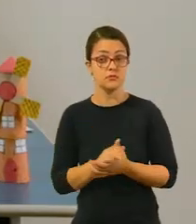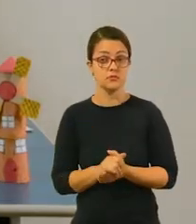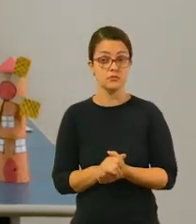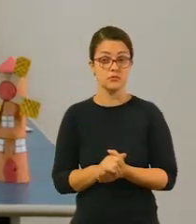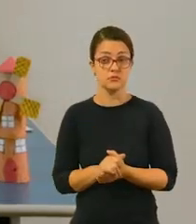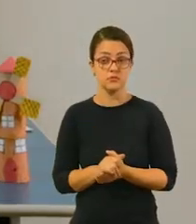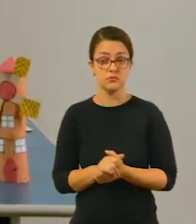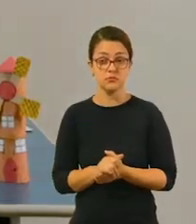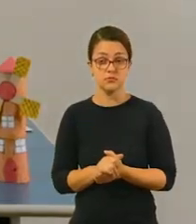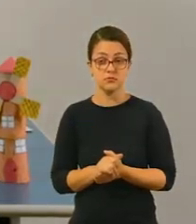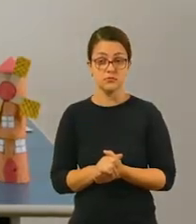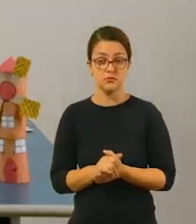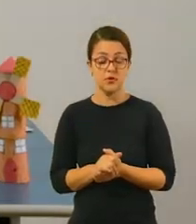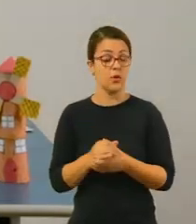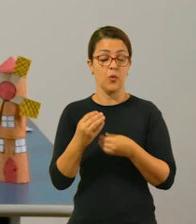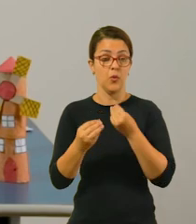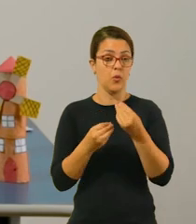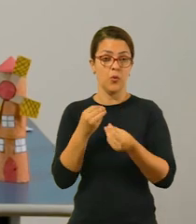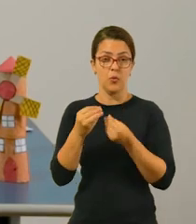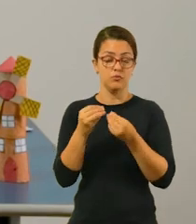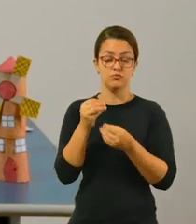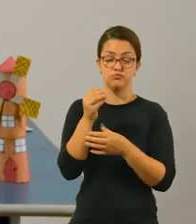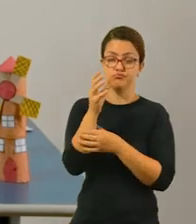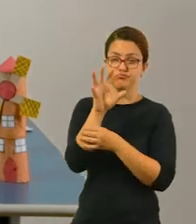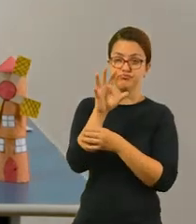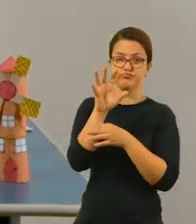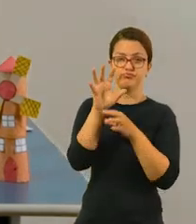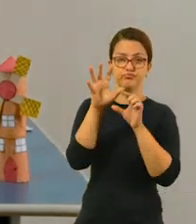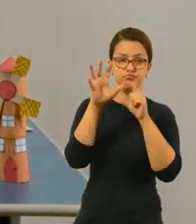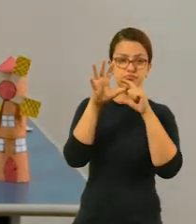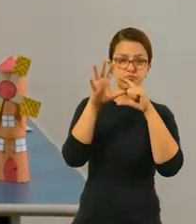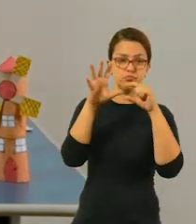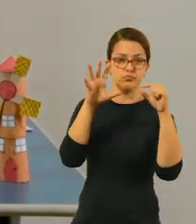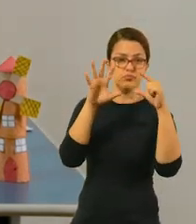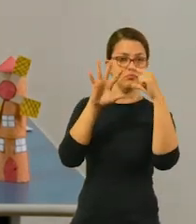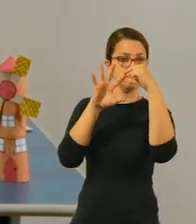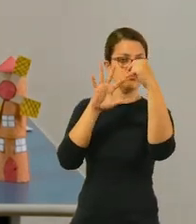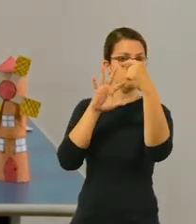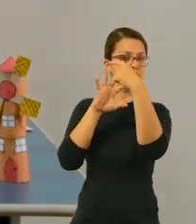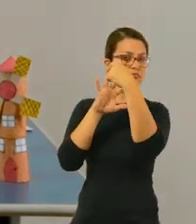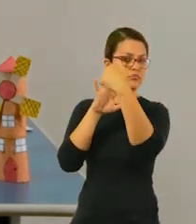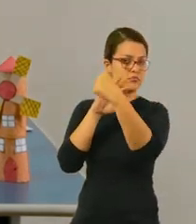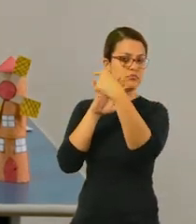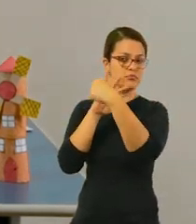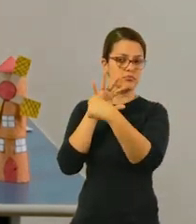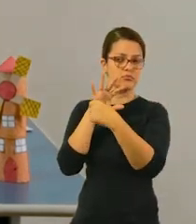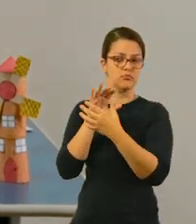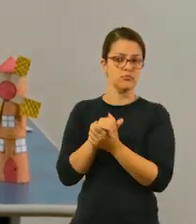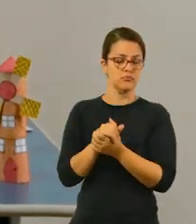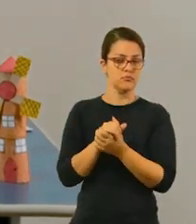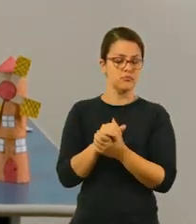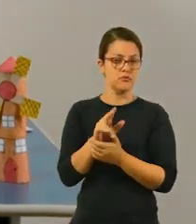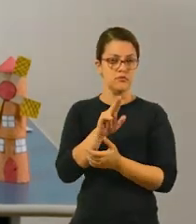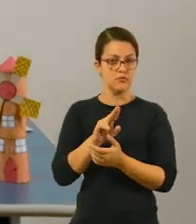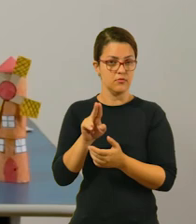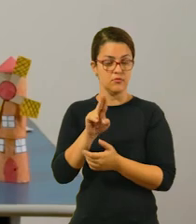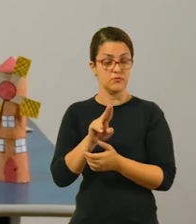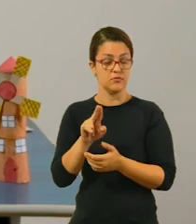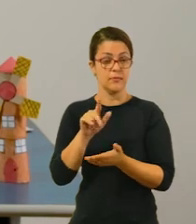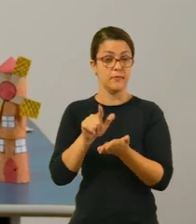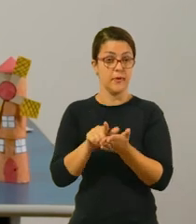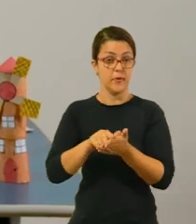pás do moinho. Posso utilizar, tá, papelão, cortem duas tiras